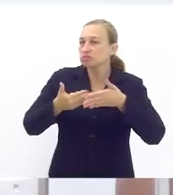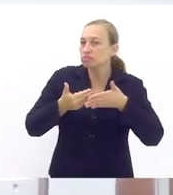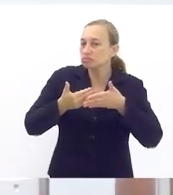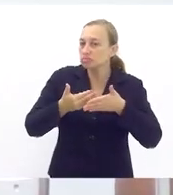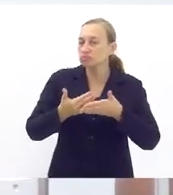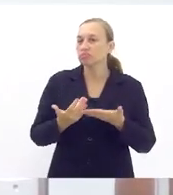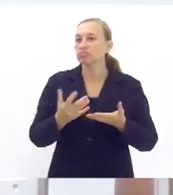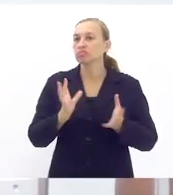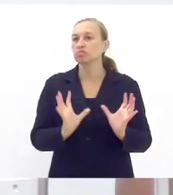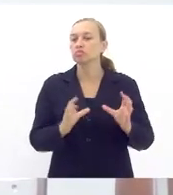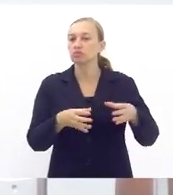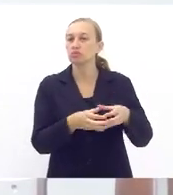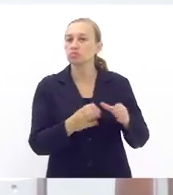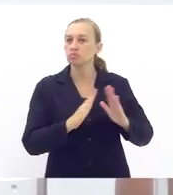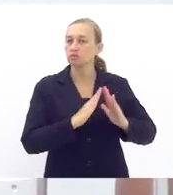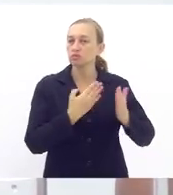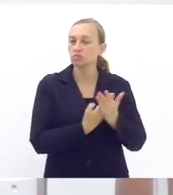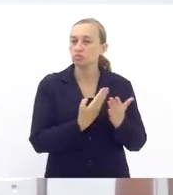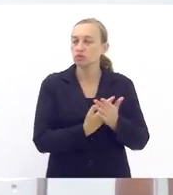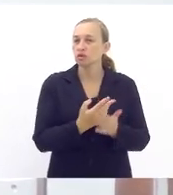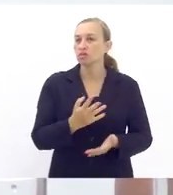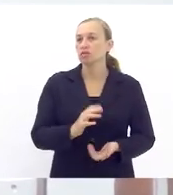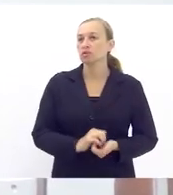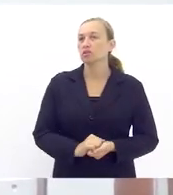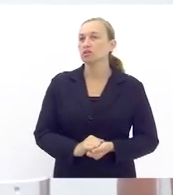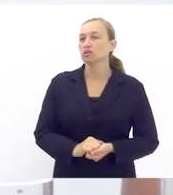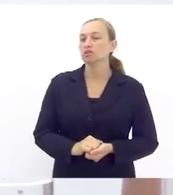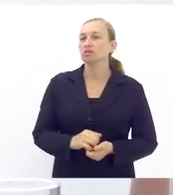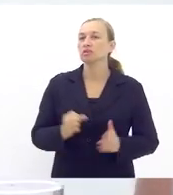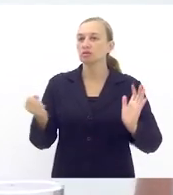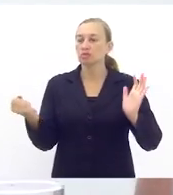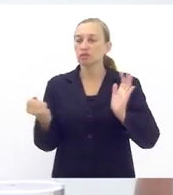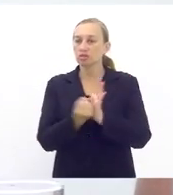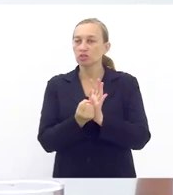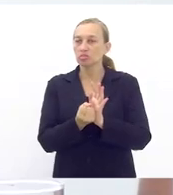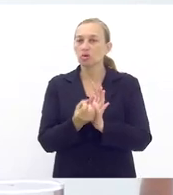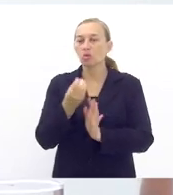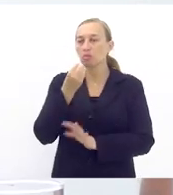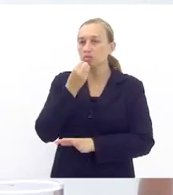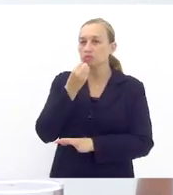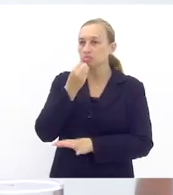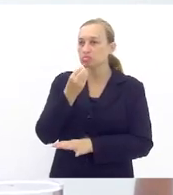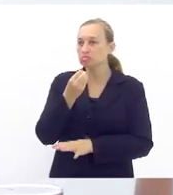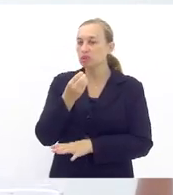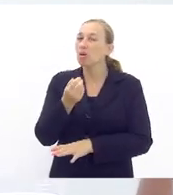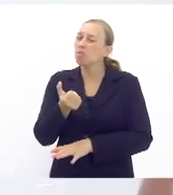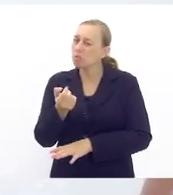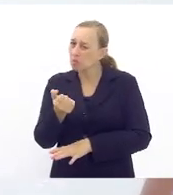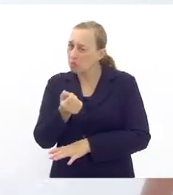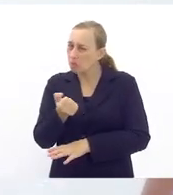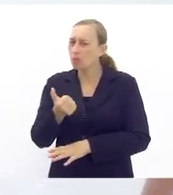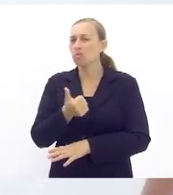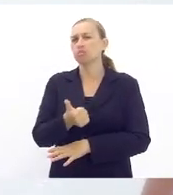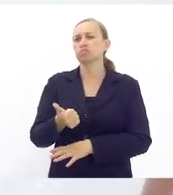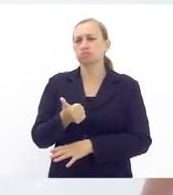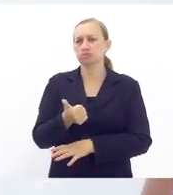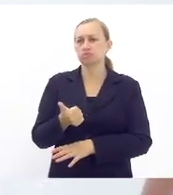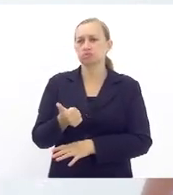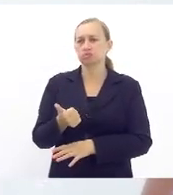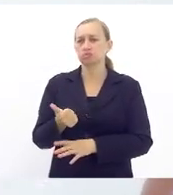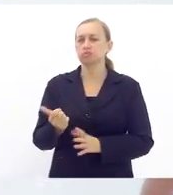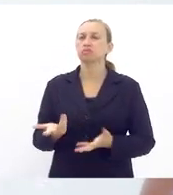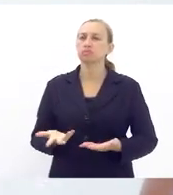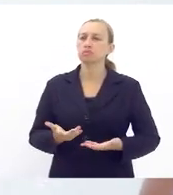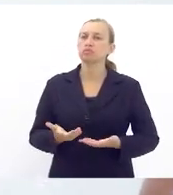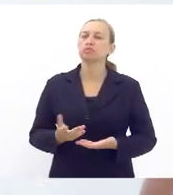com a comunidade não é sempre que no patrimônio a gente tem essa oportunidade de fazer esses combinados e costuras de forma coletiva